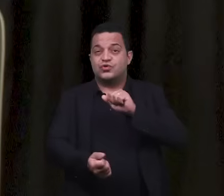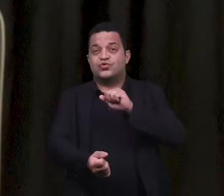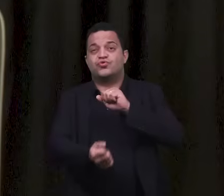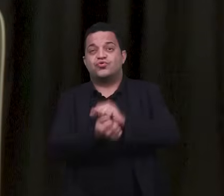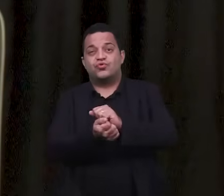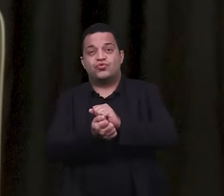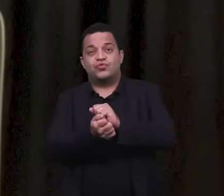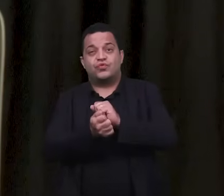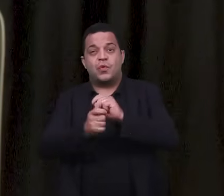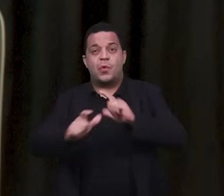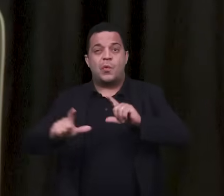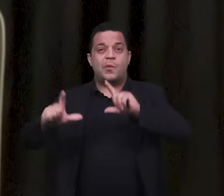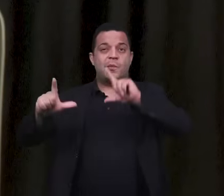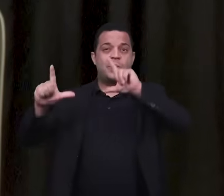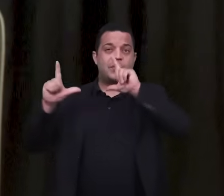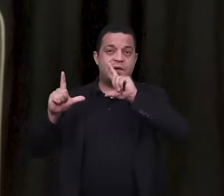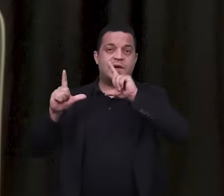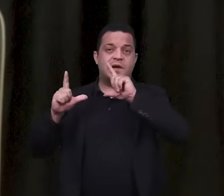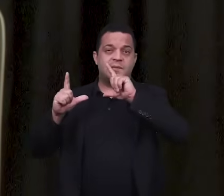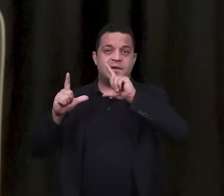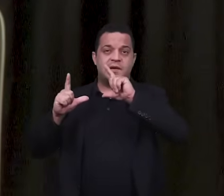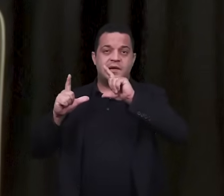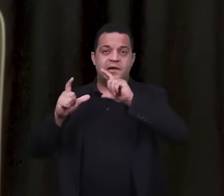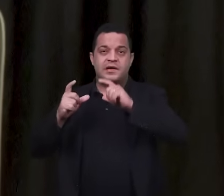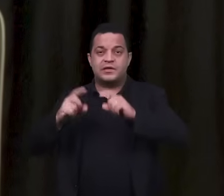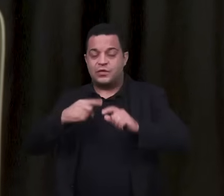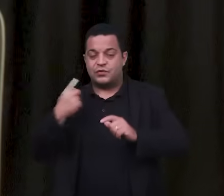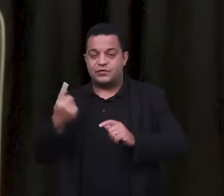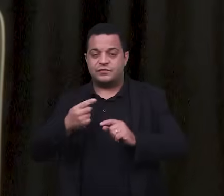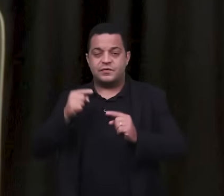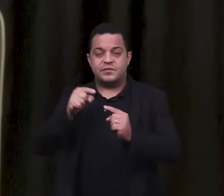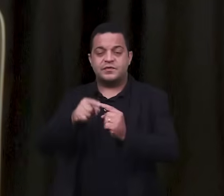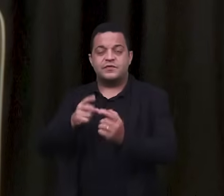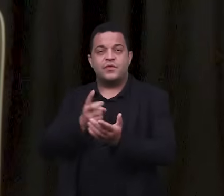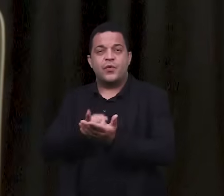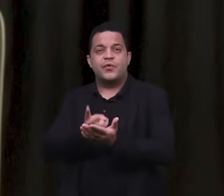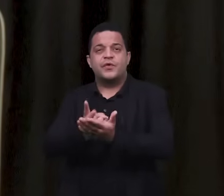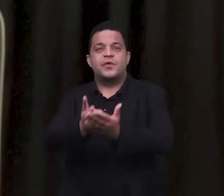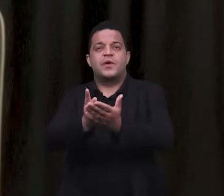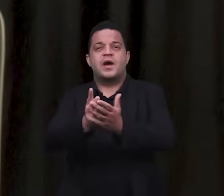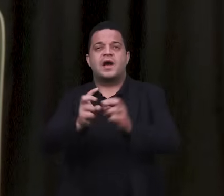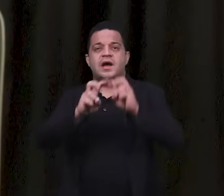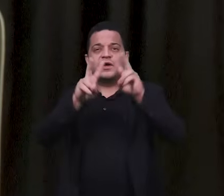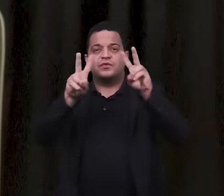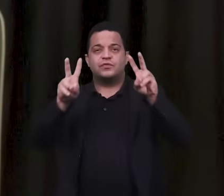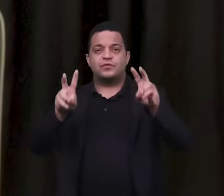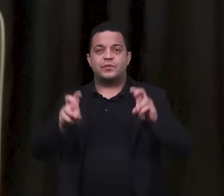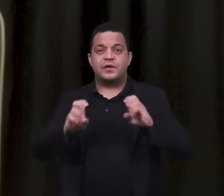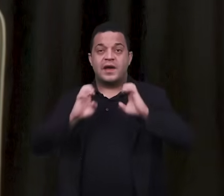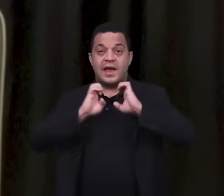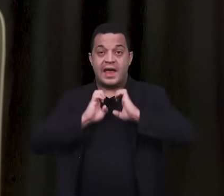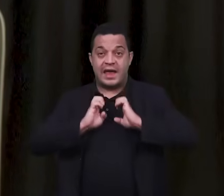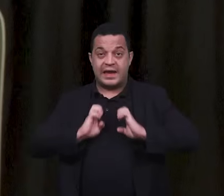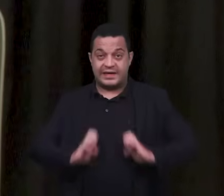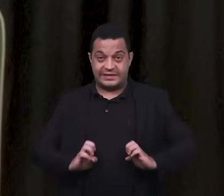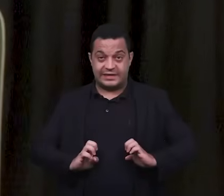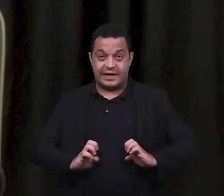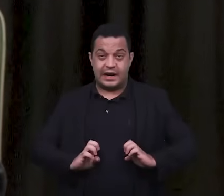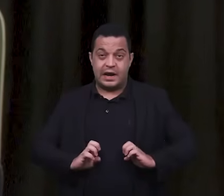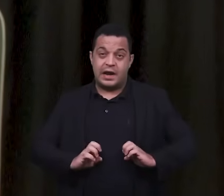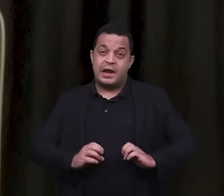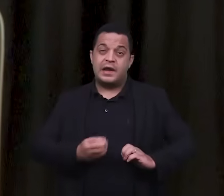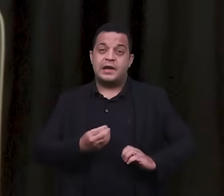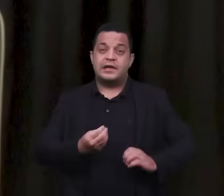um programa onde nós estaremos dando continuidade ao nosso assunto relacionado à ética na vida do crente.